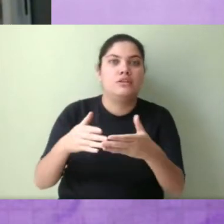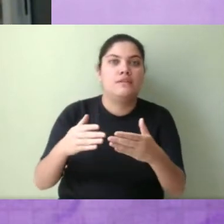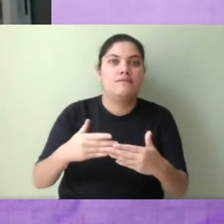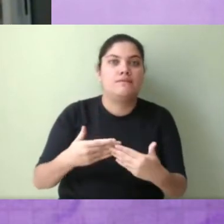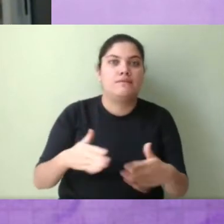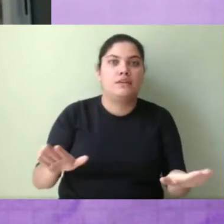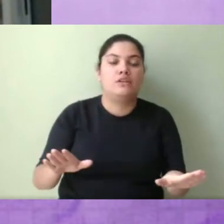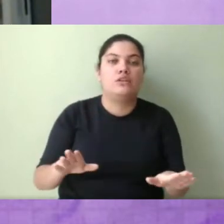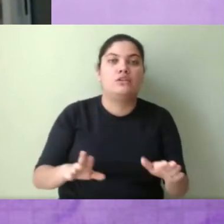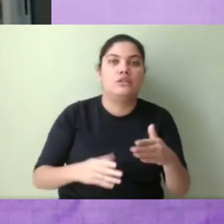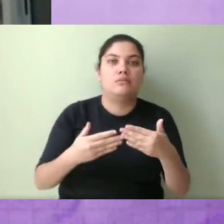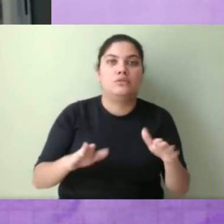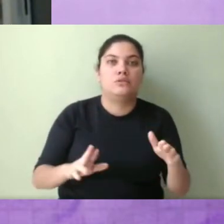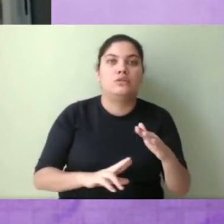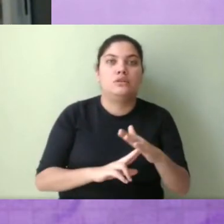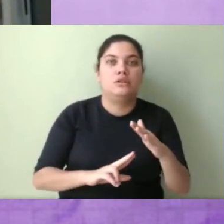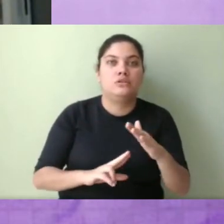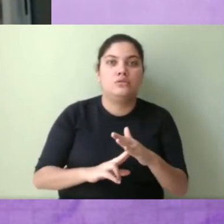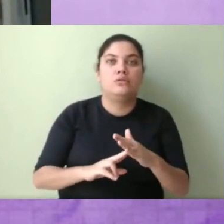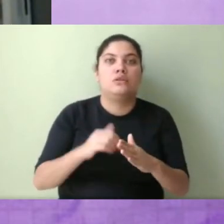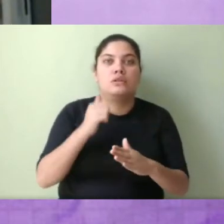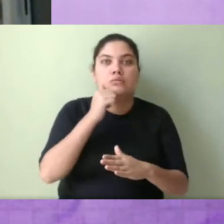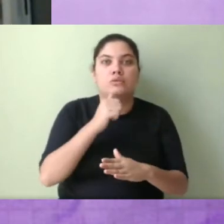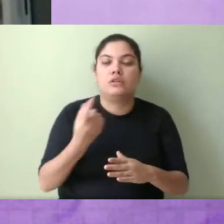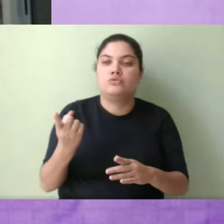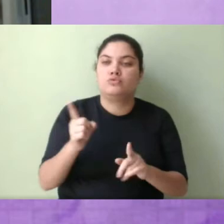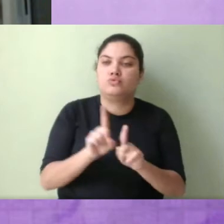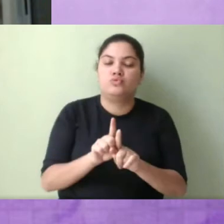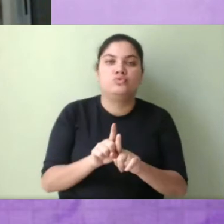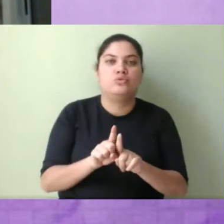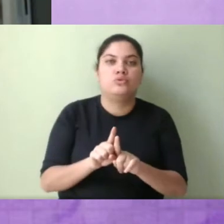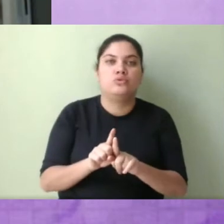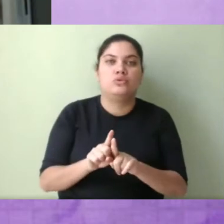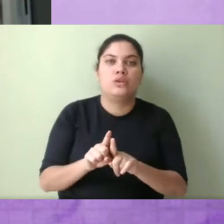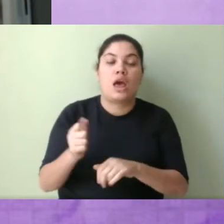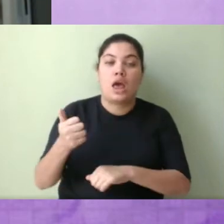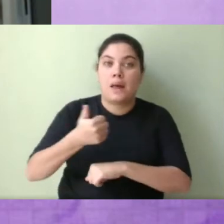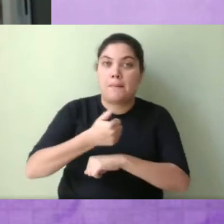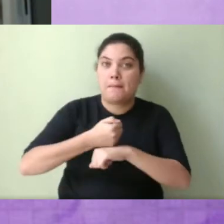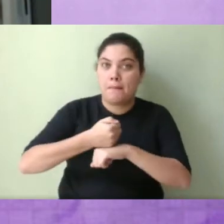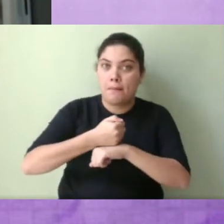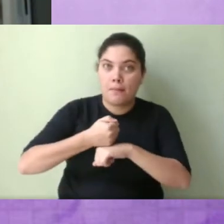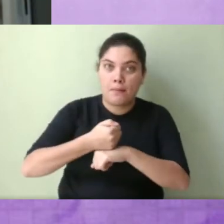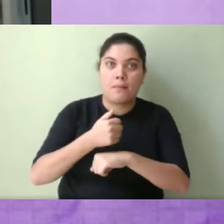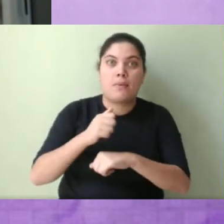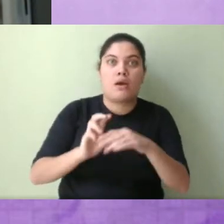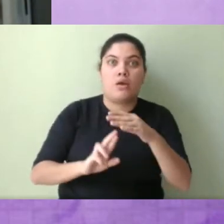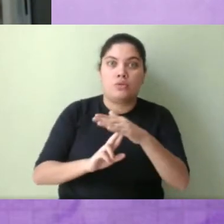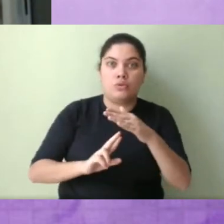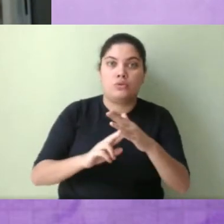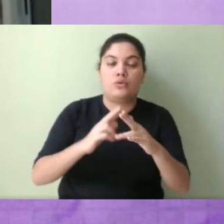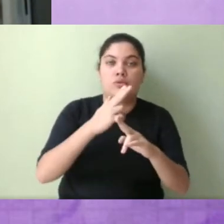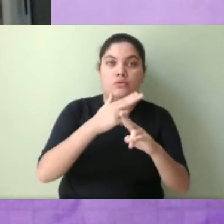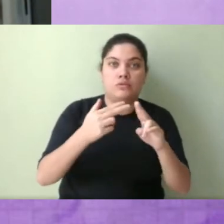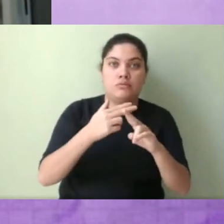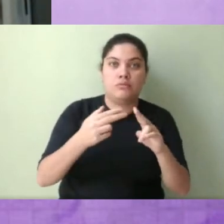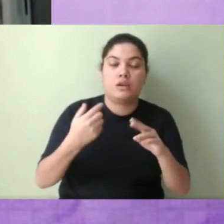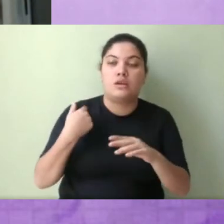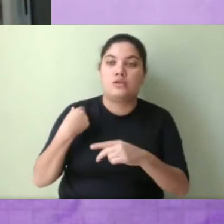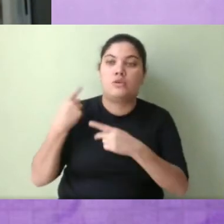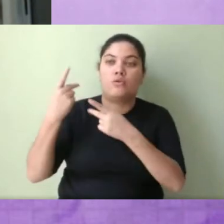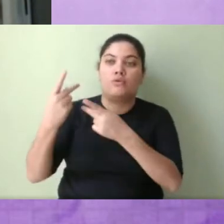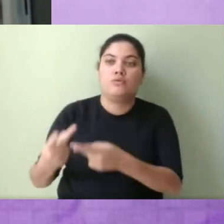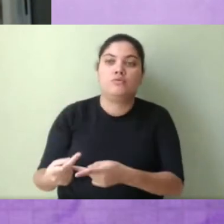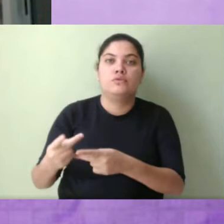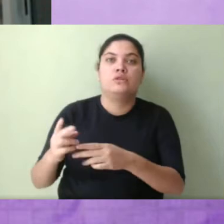lugares de decisão, de poder, né? Eu acho que isso demonstra muito para as pessoas, professoras e estudantes, verem que um dia pode também chegar nesse